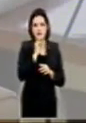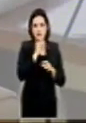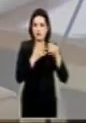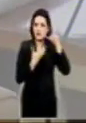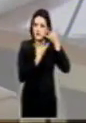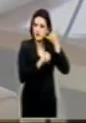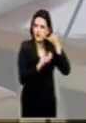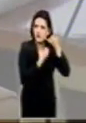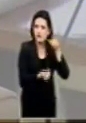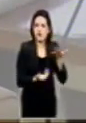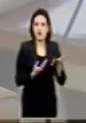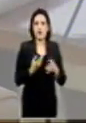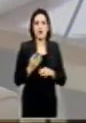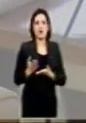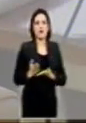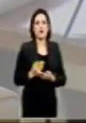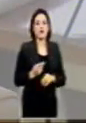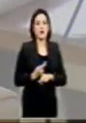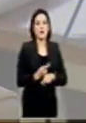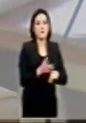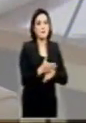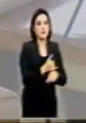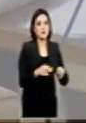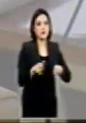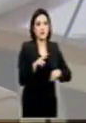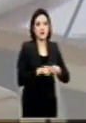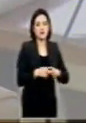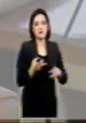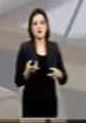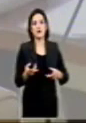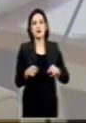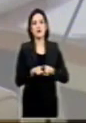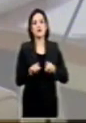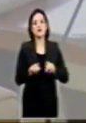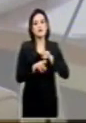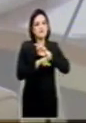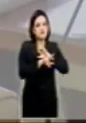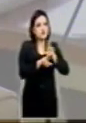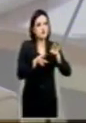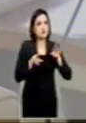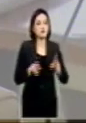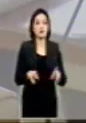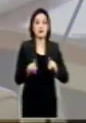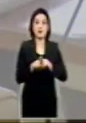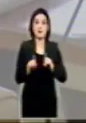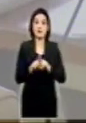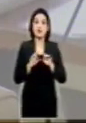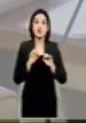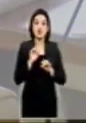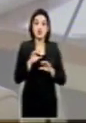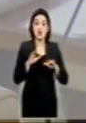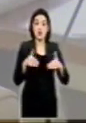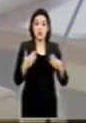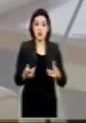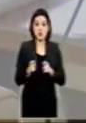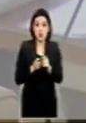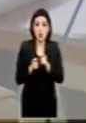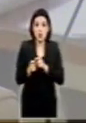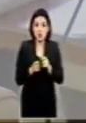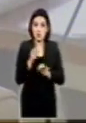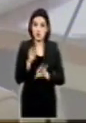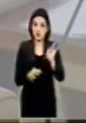de sigilo, entre outras, à cláusula da reserva jurisdicional. Casos em que o controle judicial